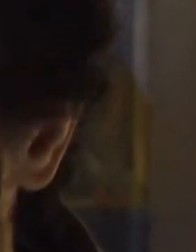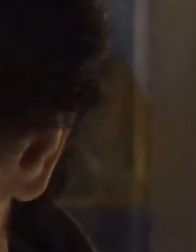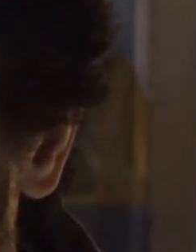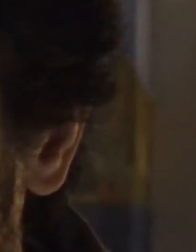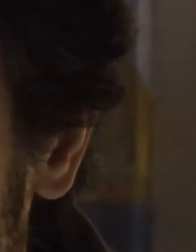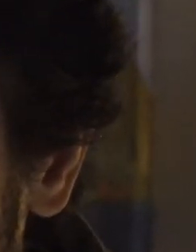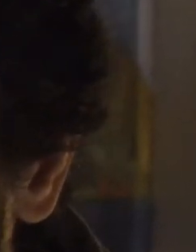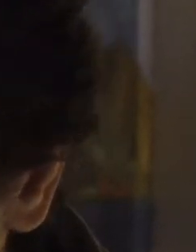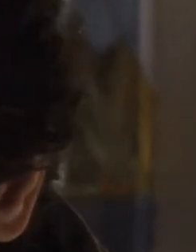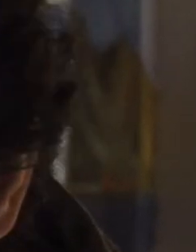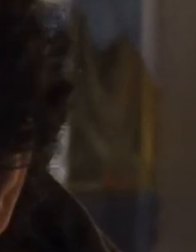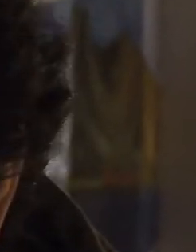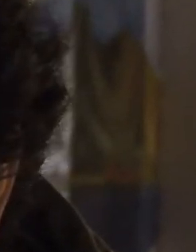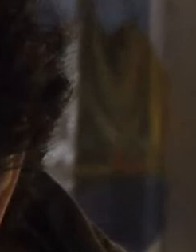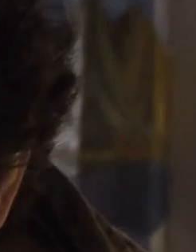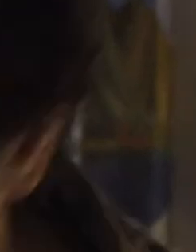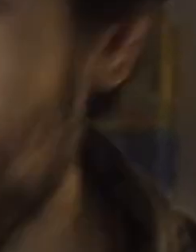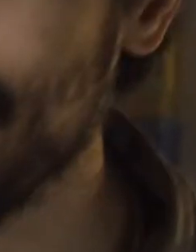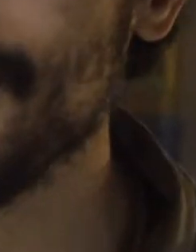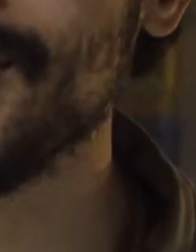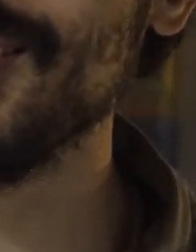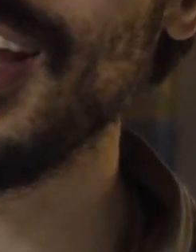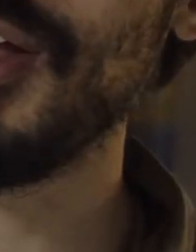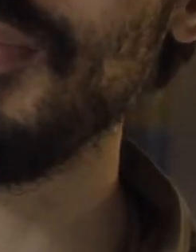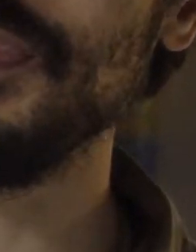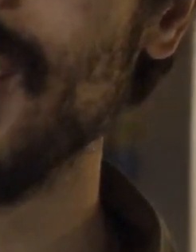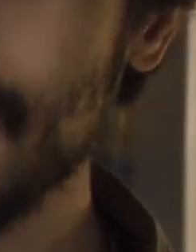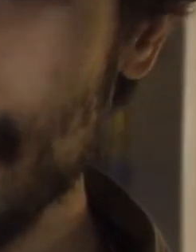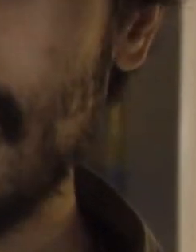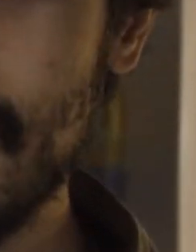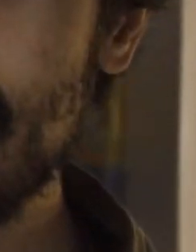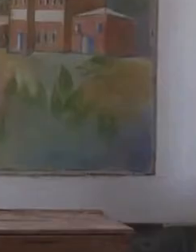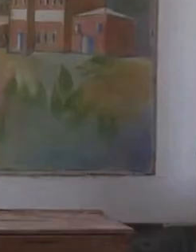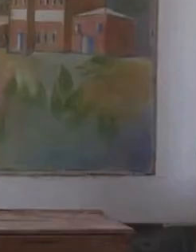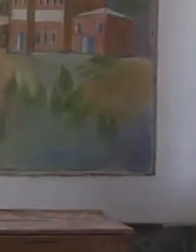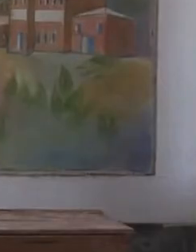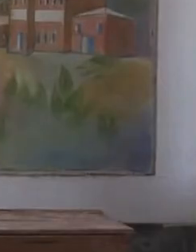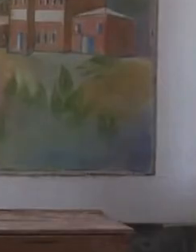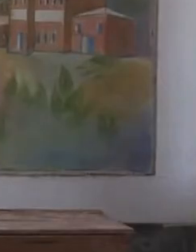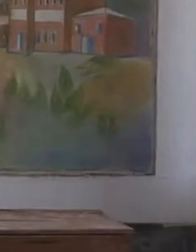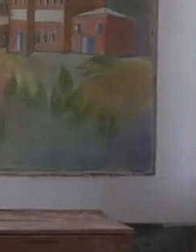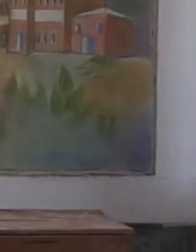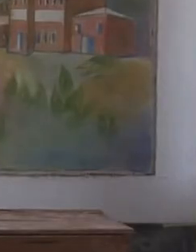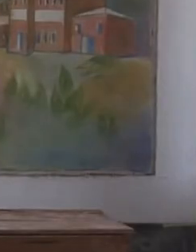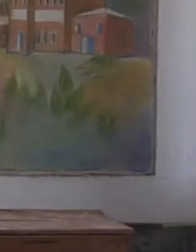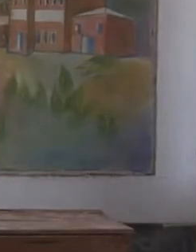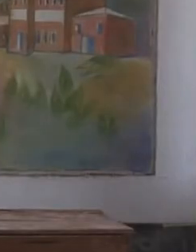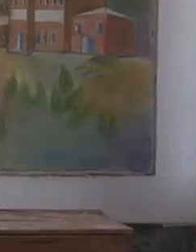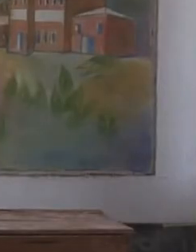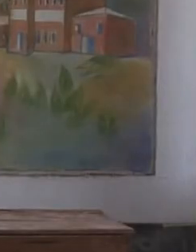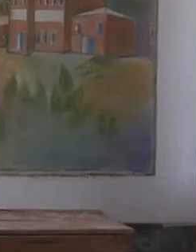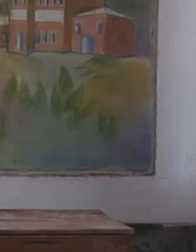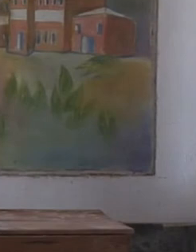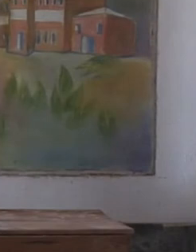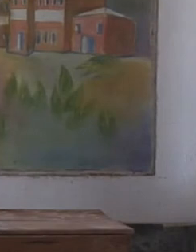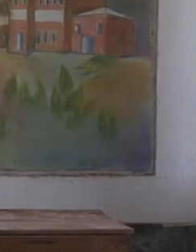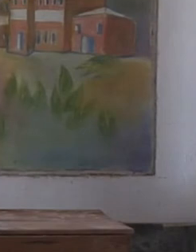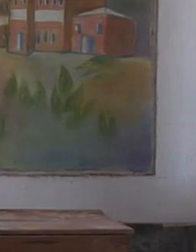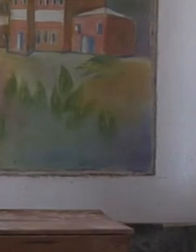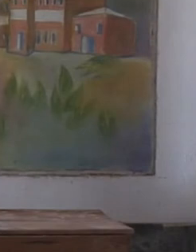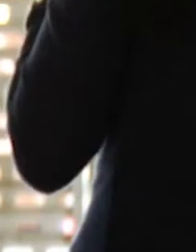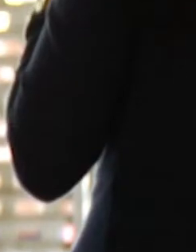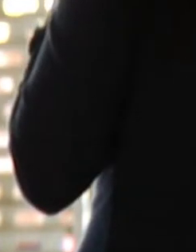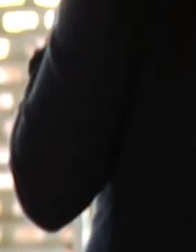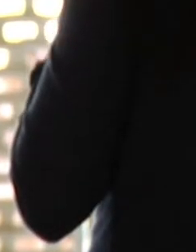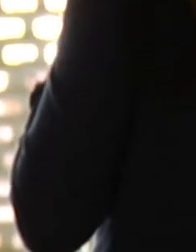pintando, minucioso. E isso é interessante, essa troca que você tem com as pessoas, porque você vai ficar meses num lugar. Elas ficam